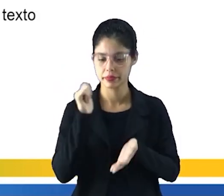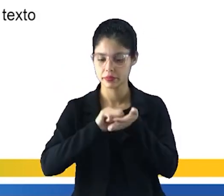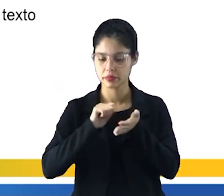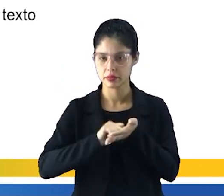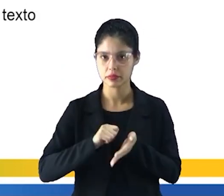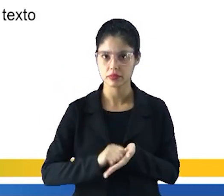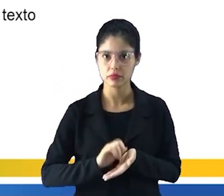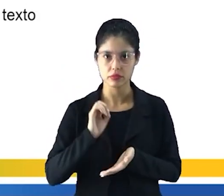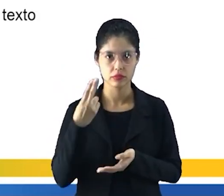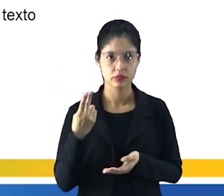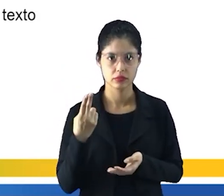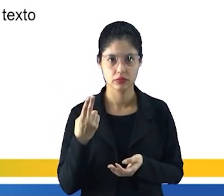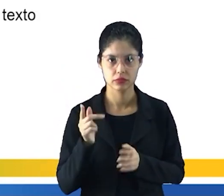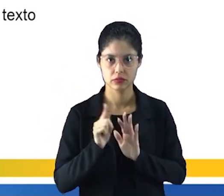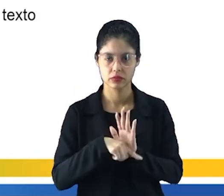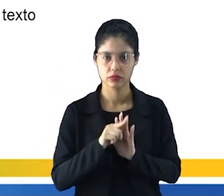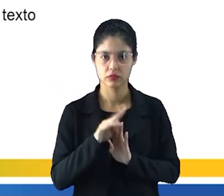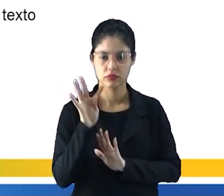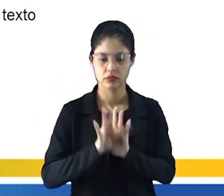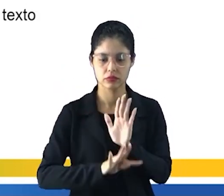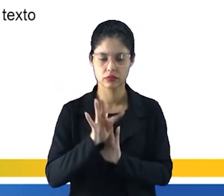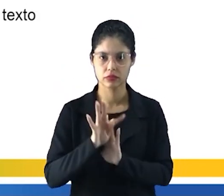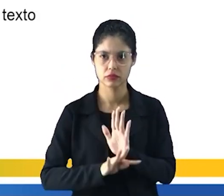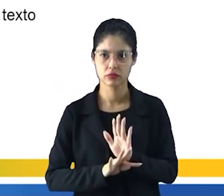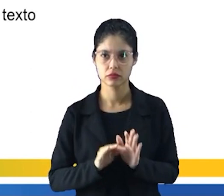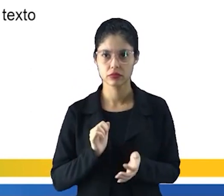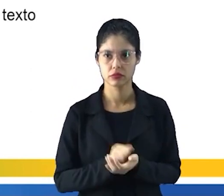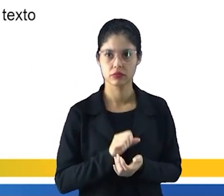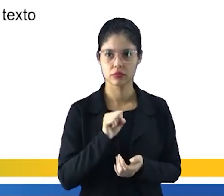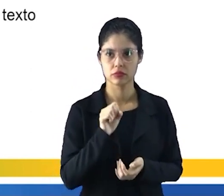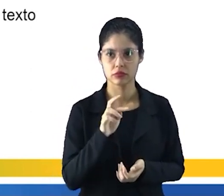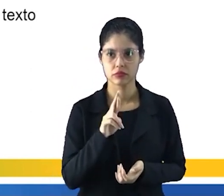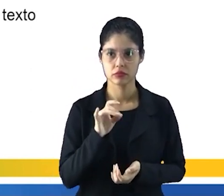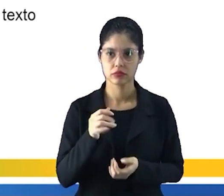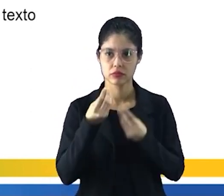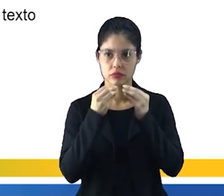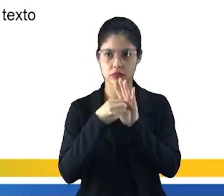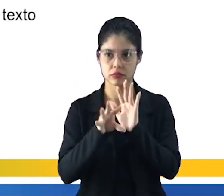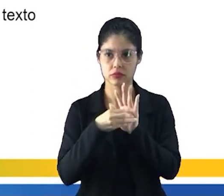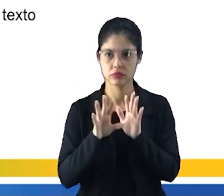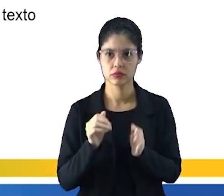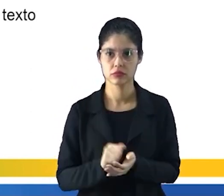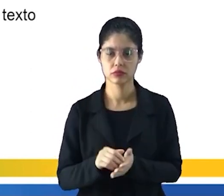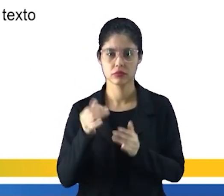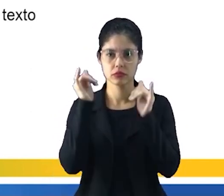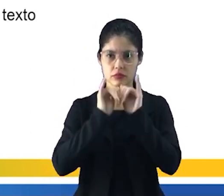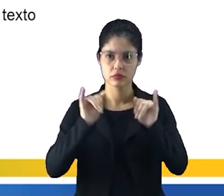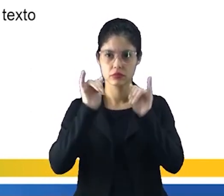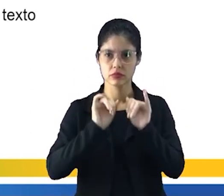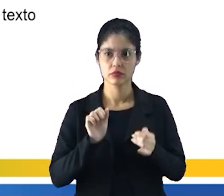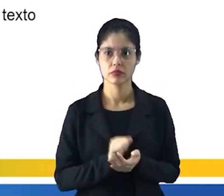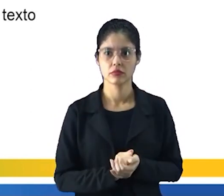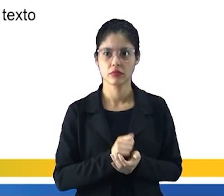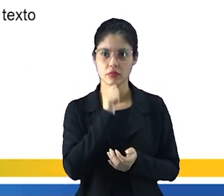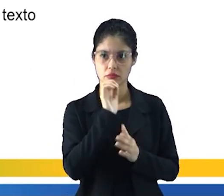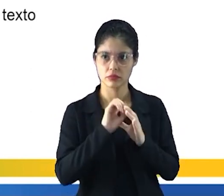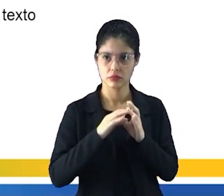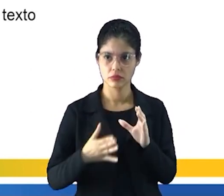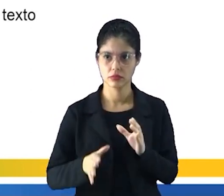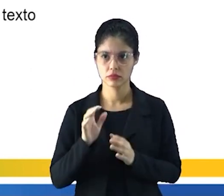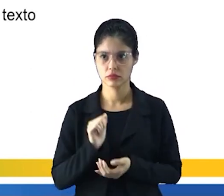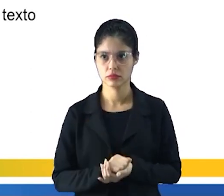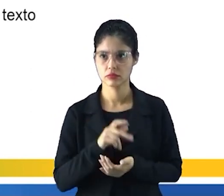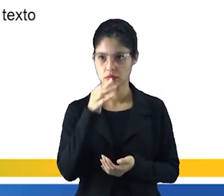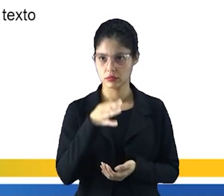e a escrita ou entre os gêneros textuais, ou seja, suportes de transmissão de uma dada informação contenha